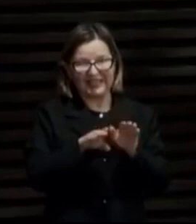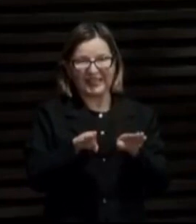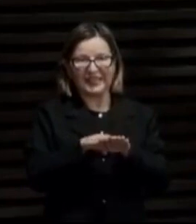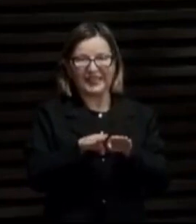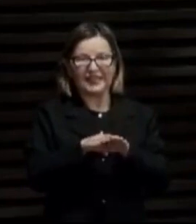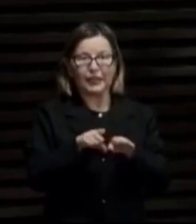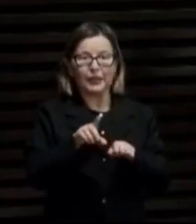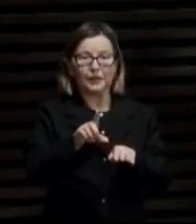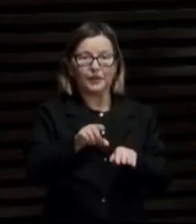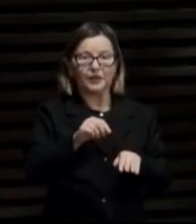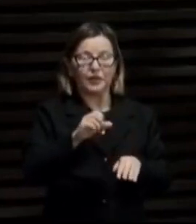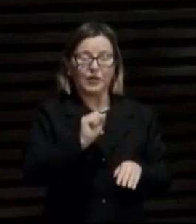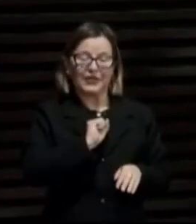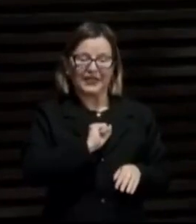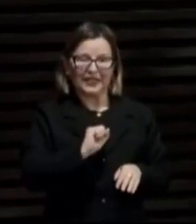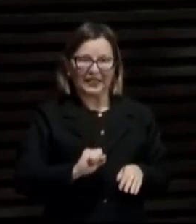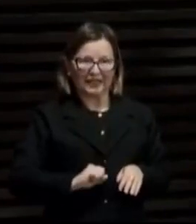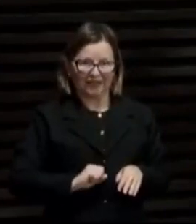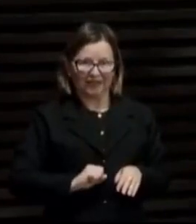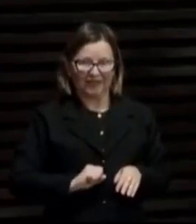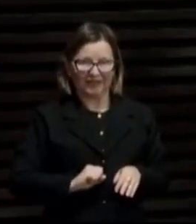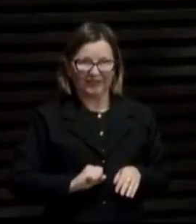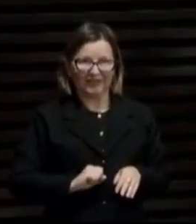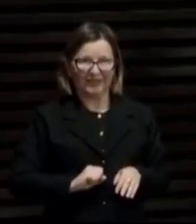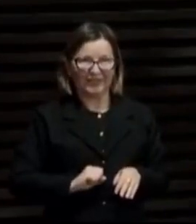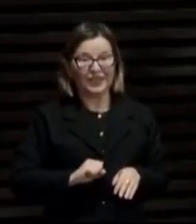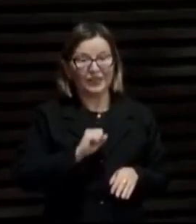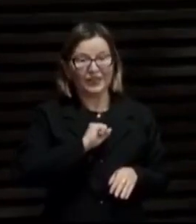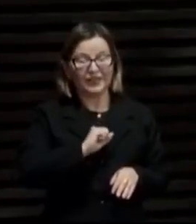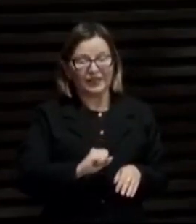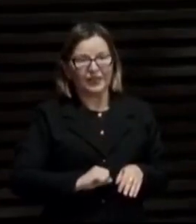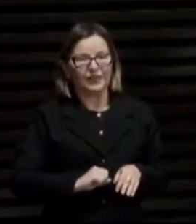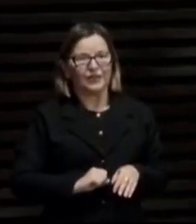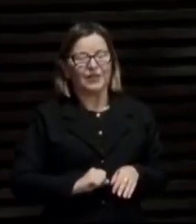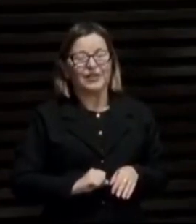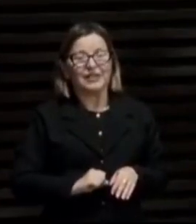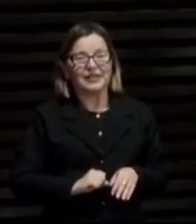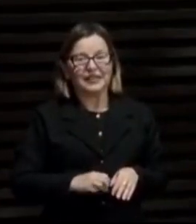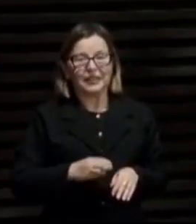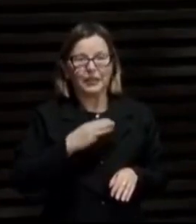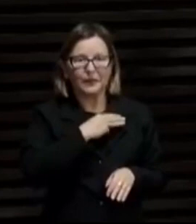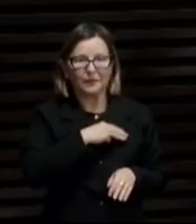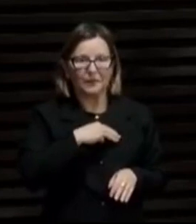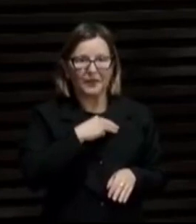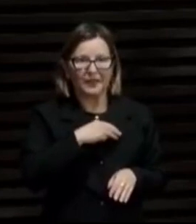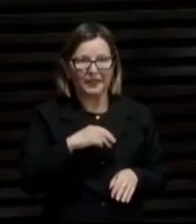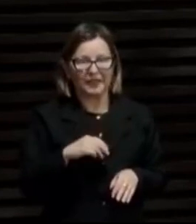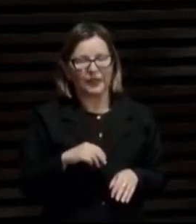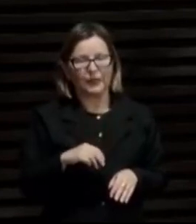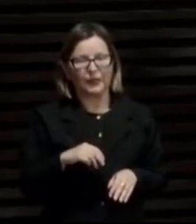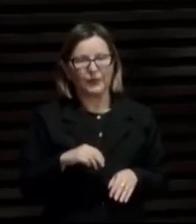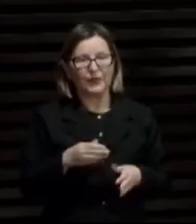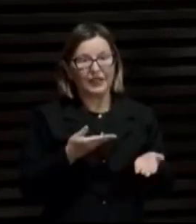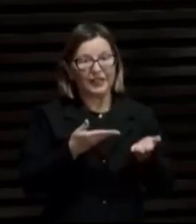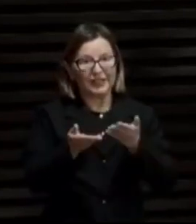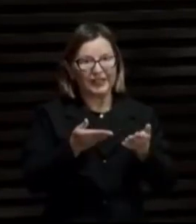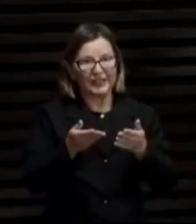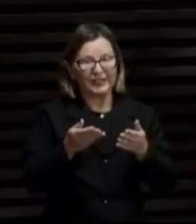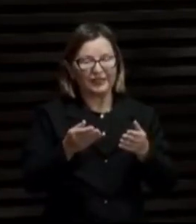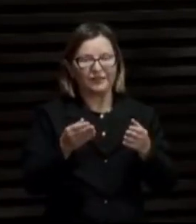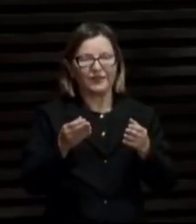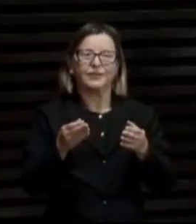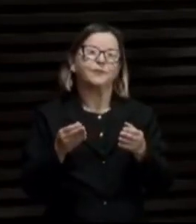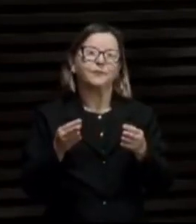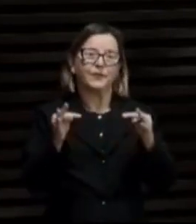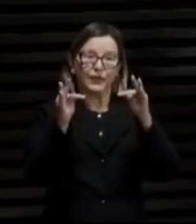E o sacerdote ele tinha uma missão de fazer aquele serviço no tabernáculo, posteriormente no templo, de ensinar